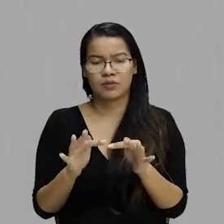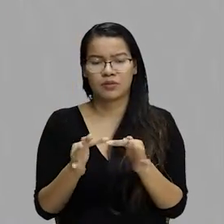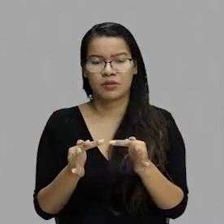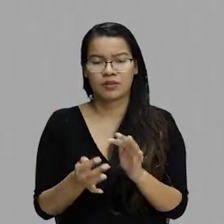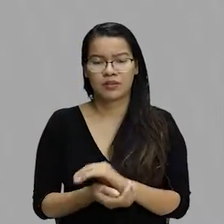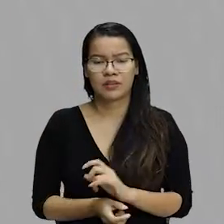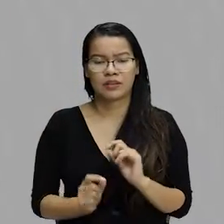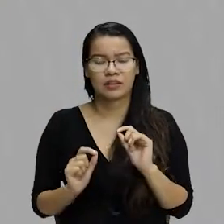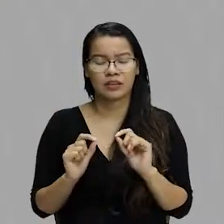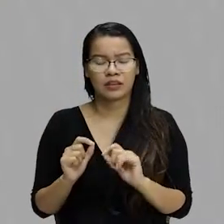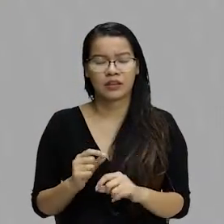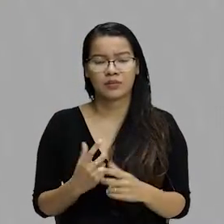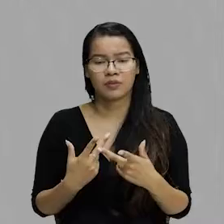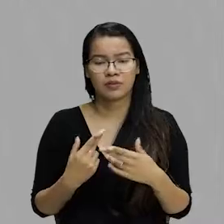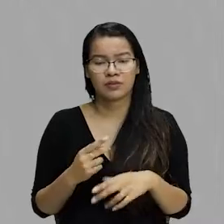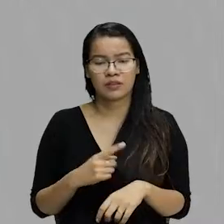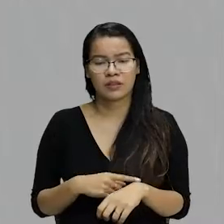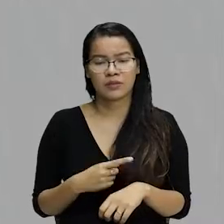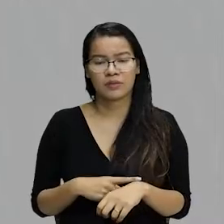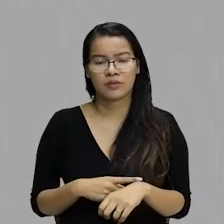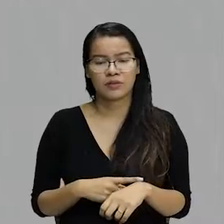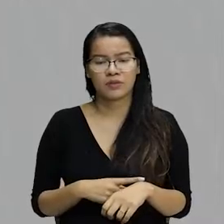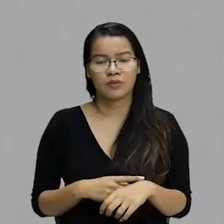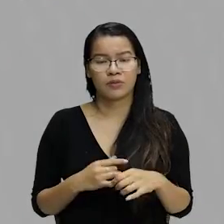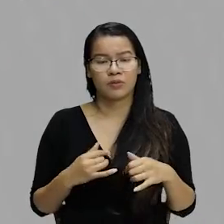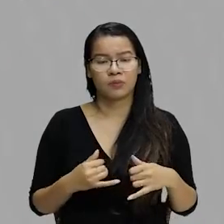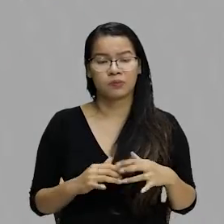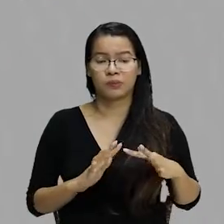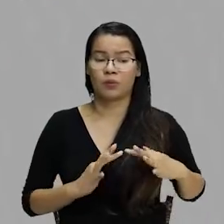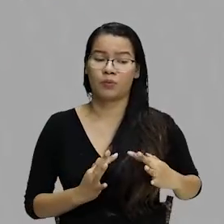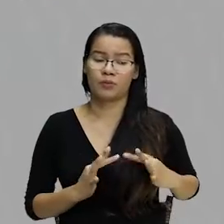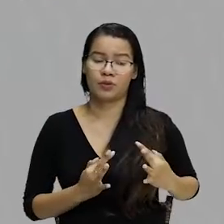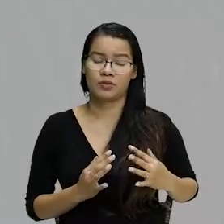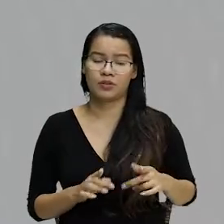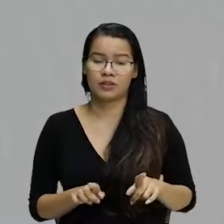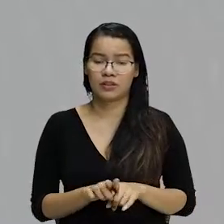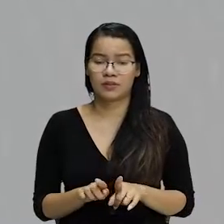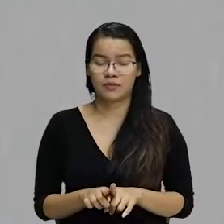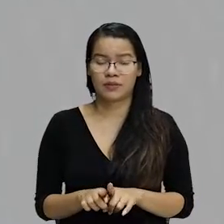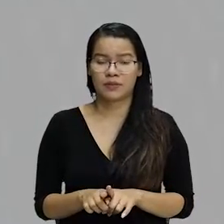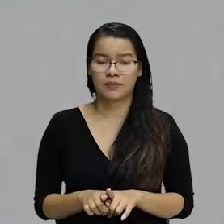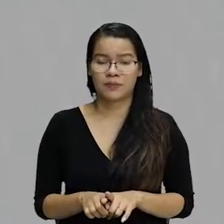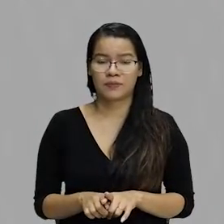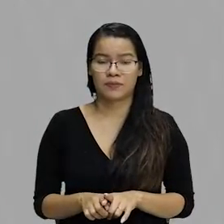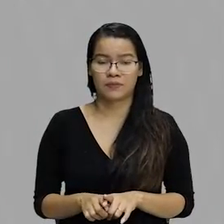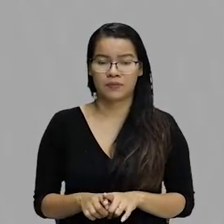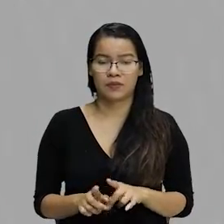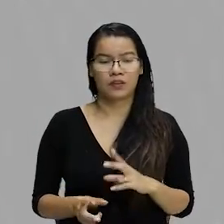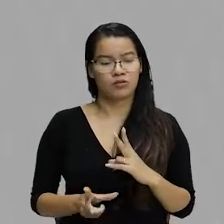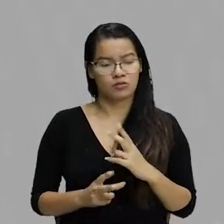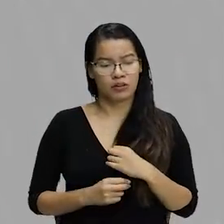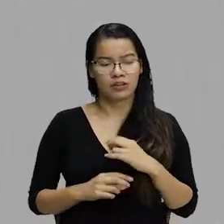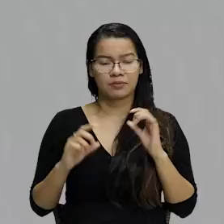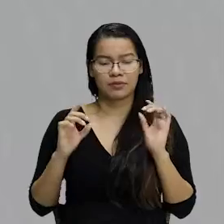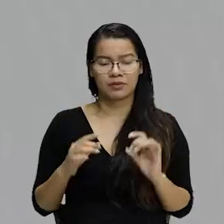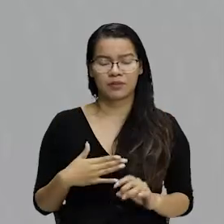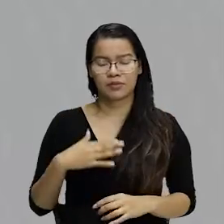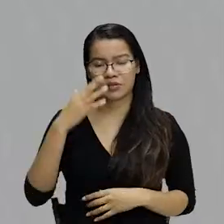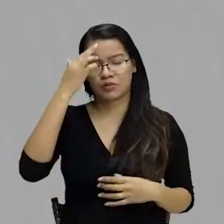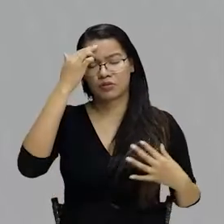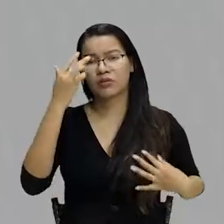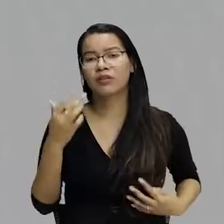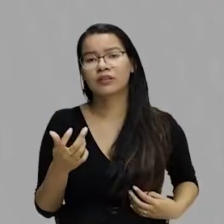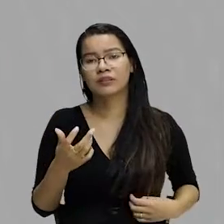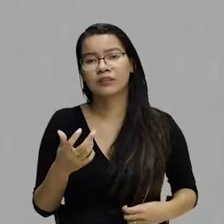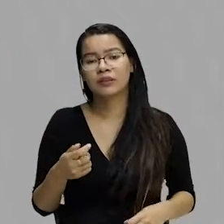mesmo tempo são paradoxalmente humildes, mas também são estrelas da própria história. Quer dizer, a minha história, a de